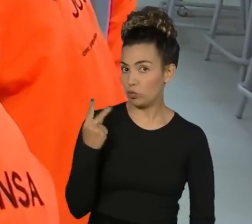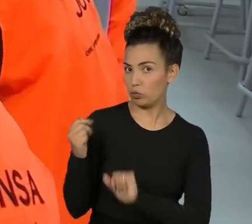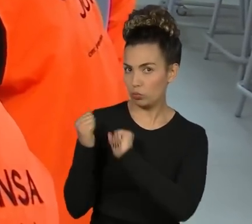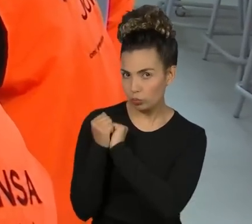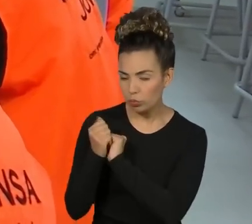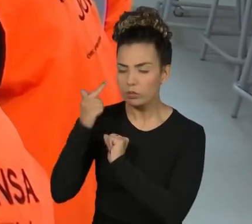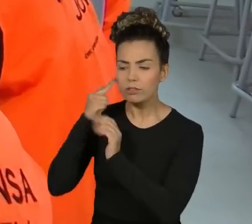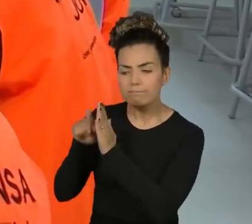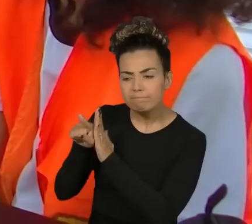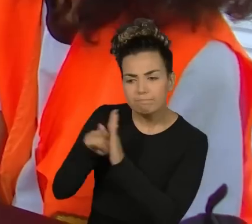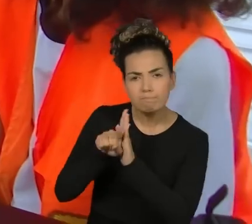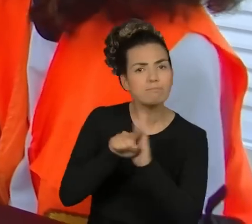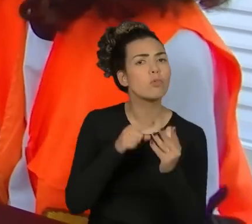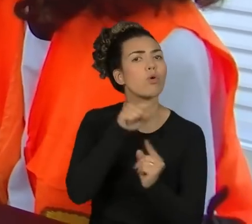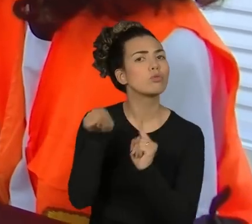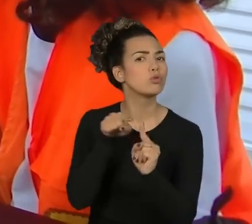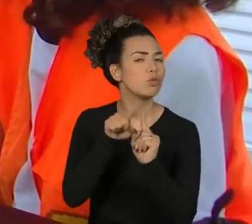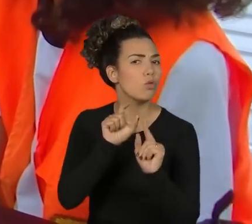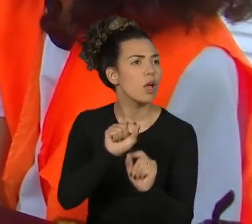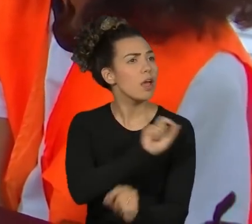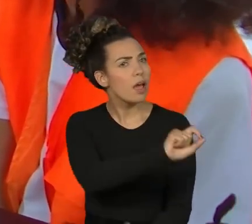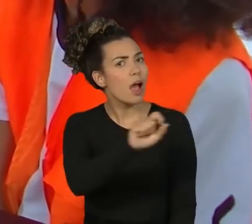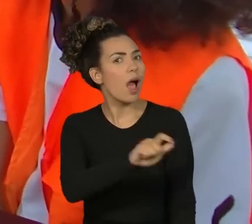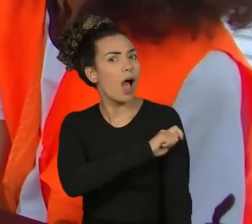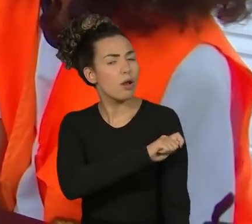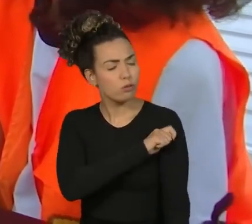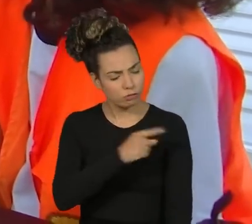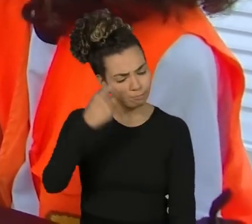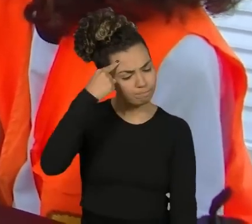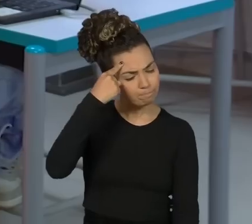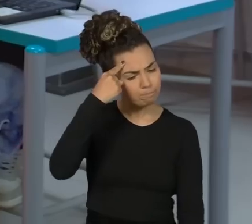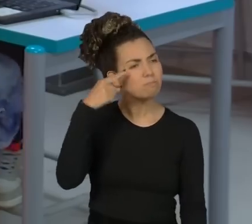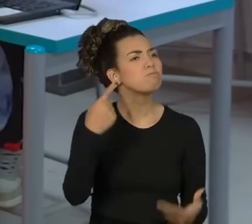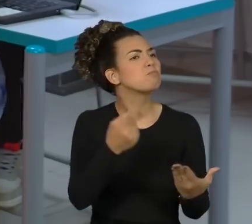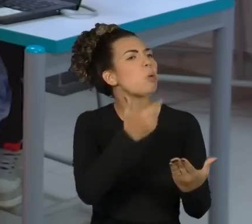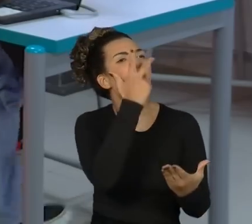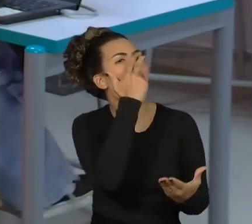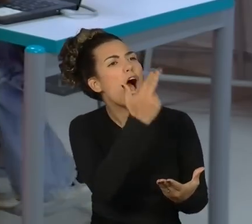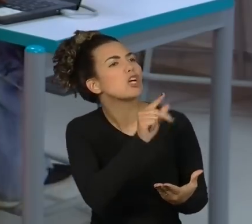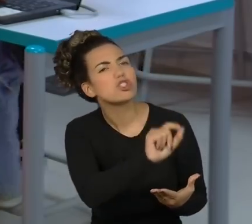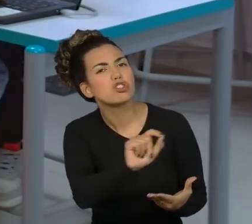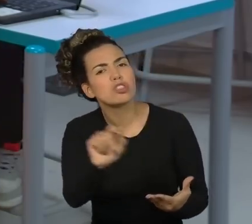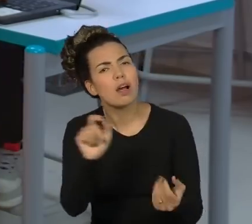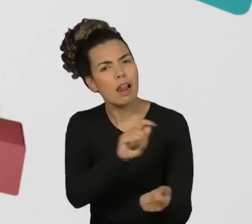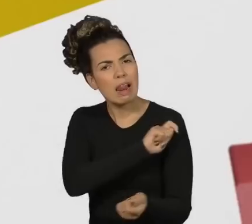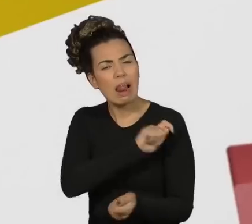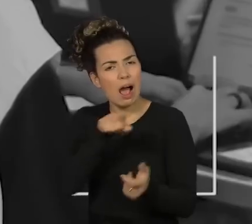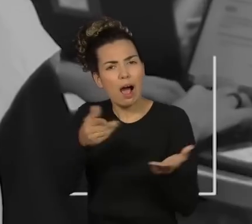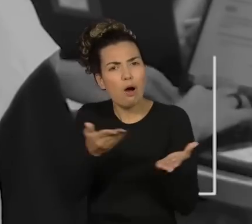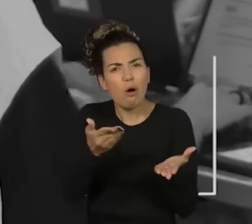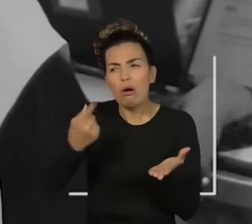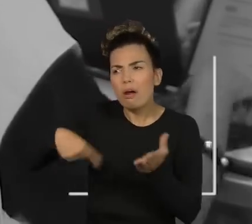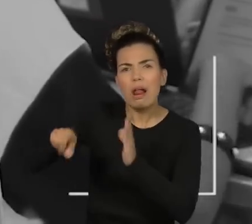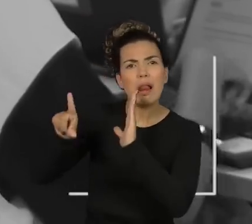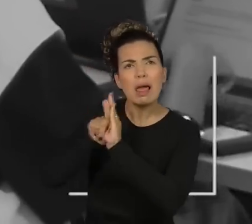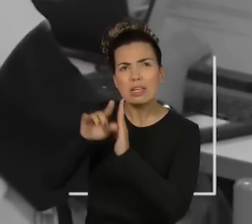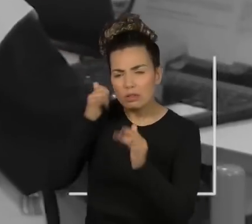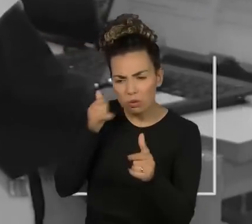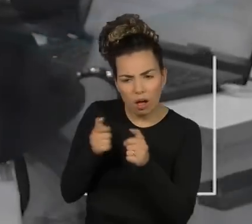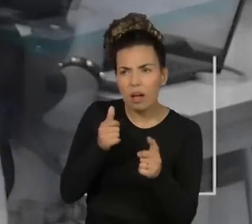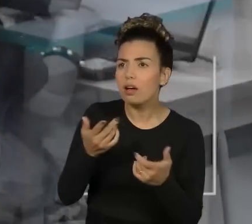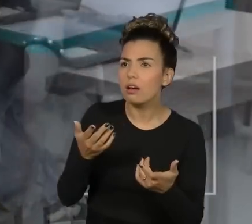para nós alunos sabermos o que a maioria acha sobre a lei que proíbe o celular nas escolas do Brasil. Valeu?